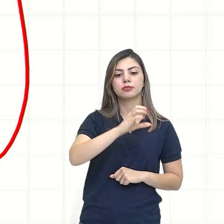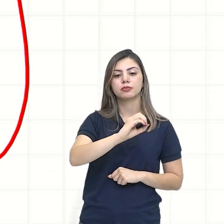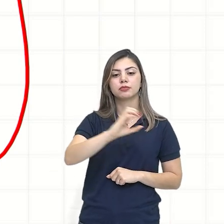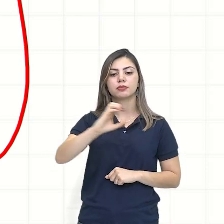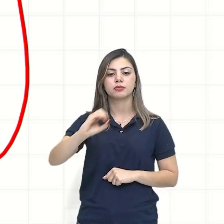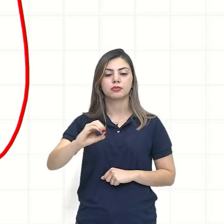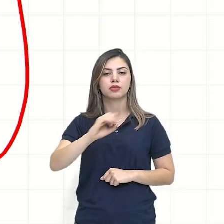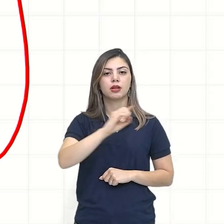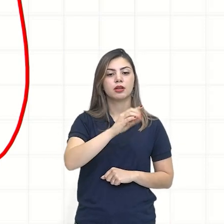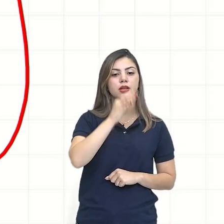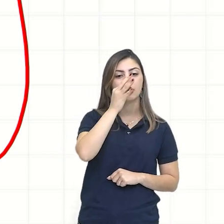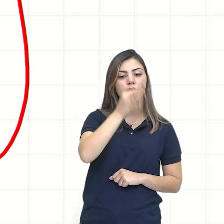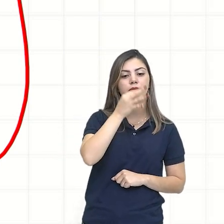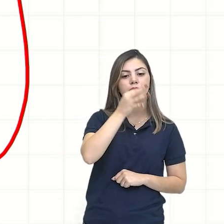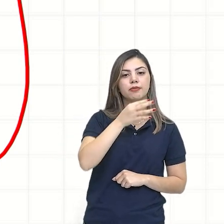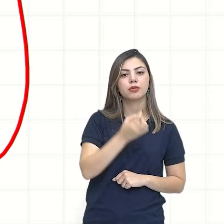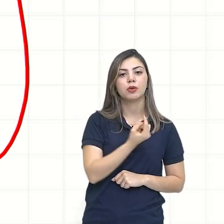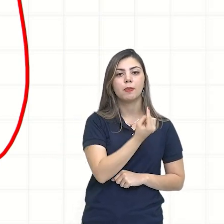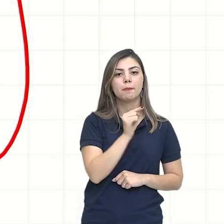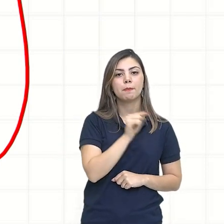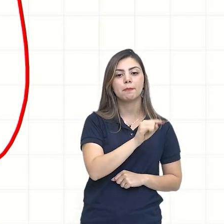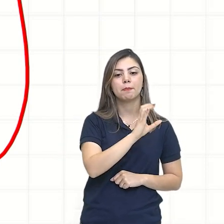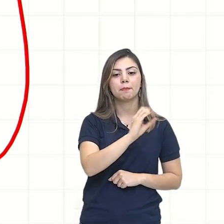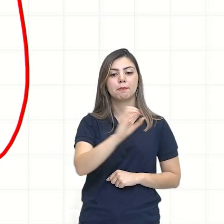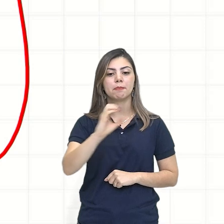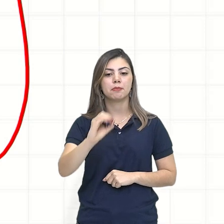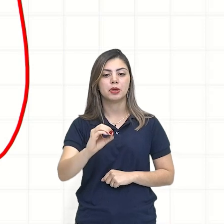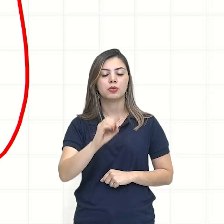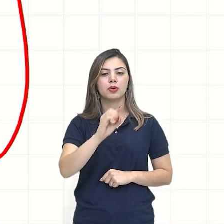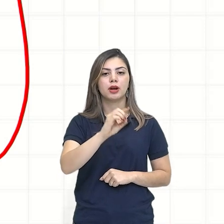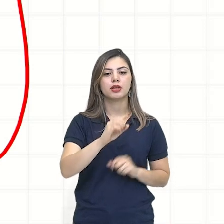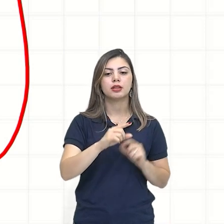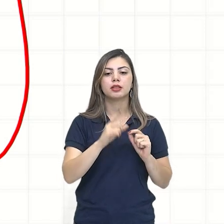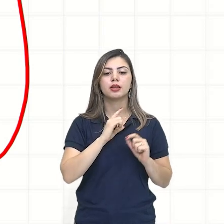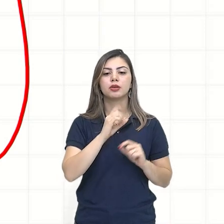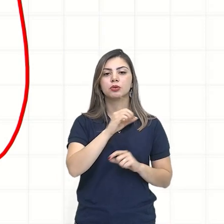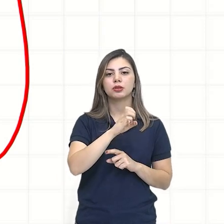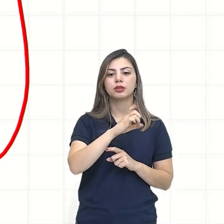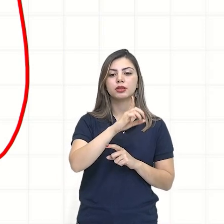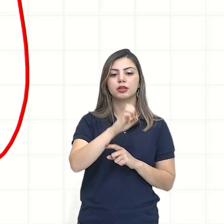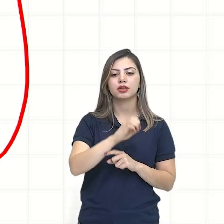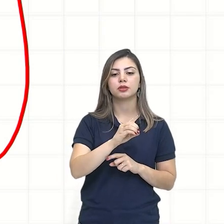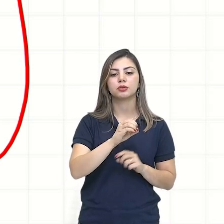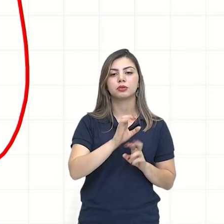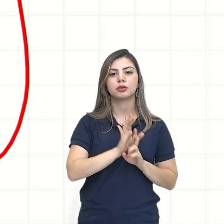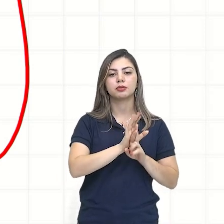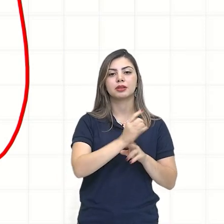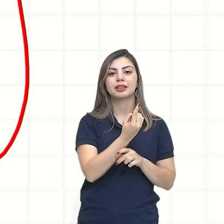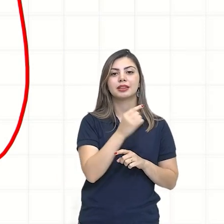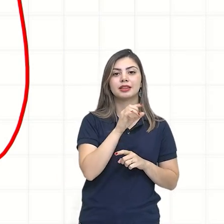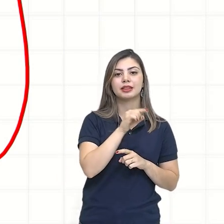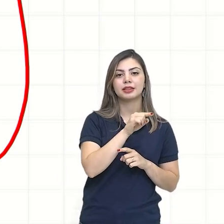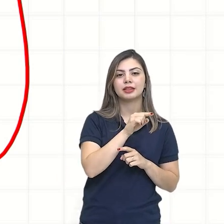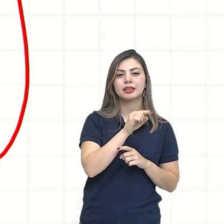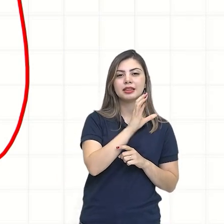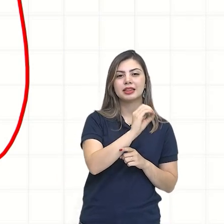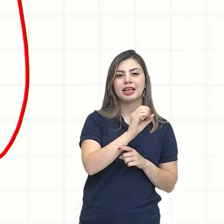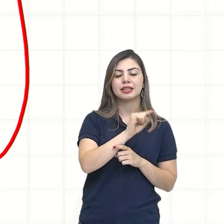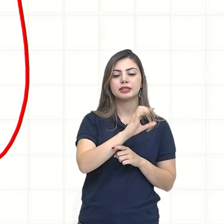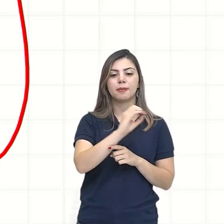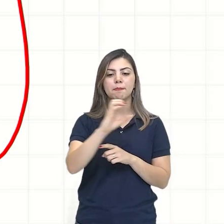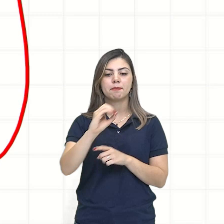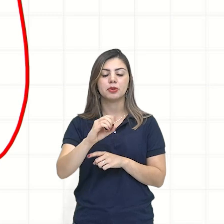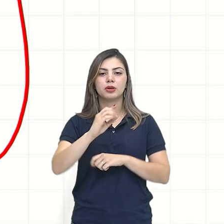100, a flor de lótus vale 1000, esse dedo quebrado aqui vale 10.000, o sapo ou o girino